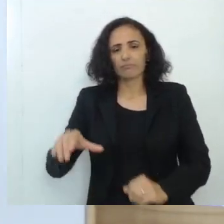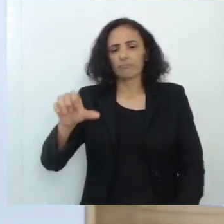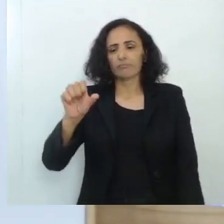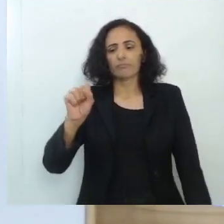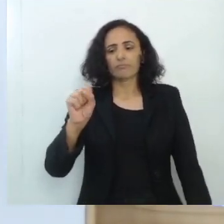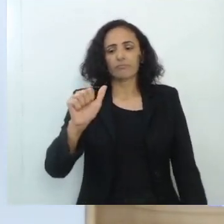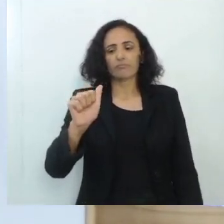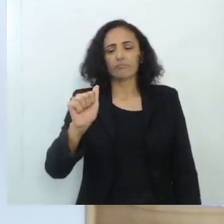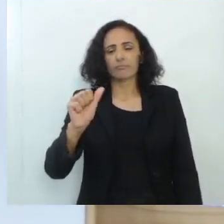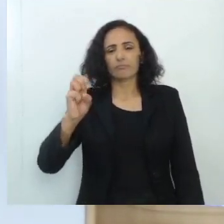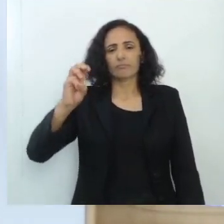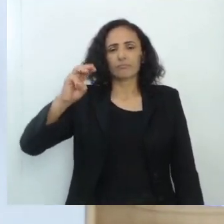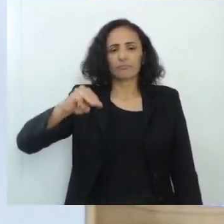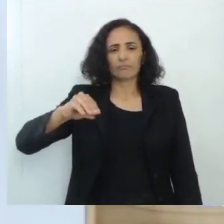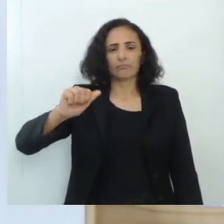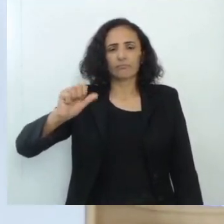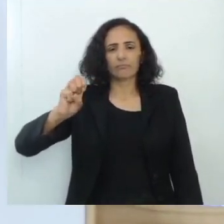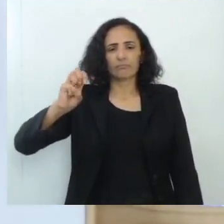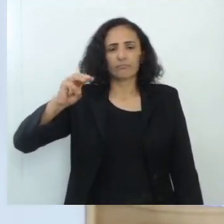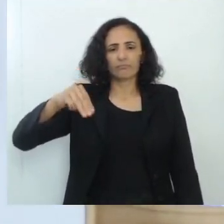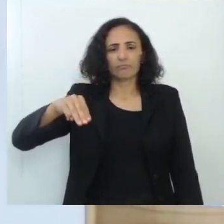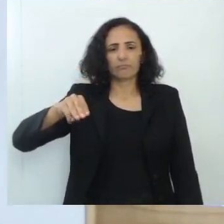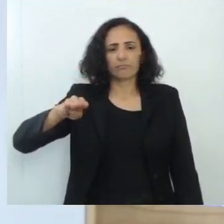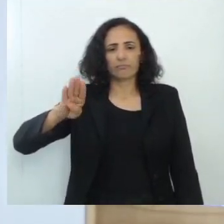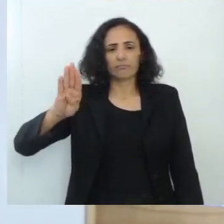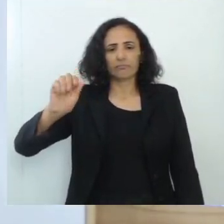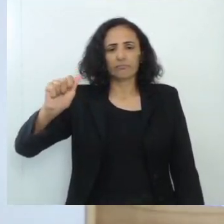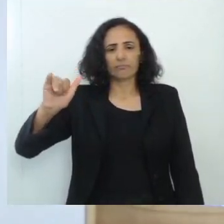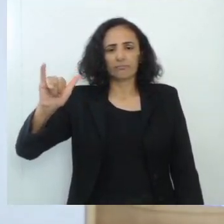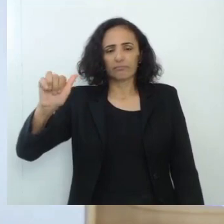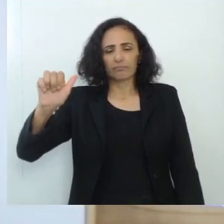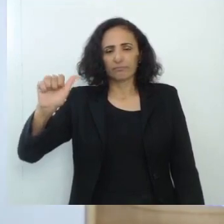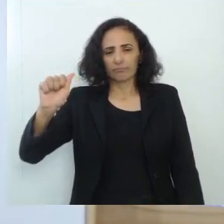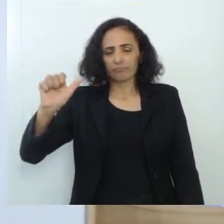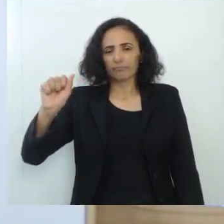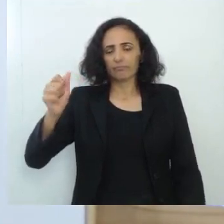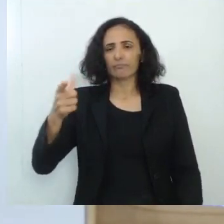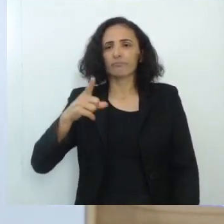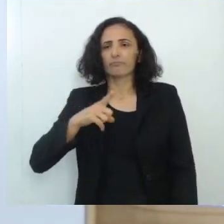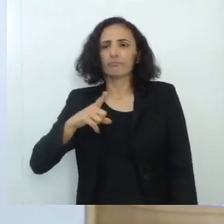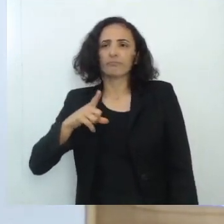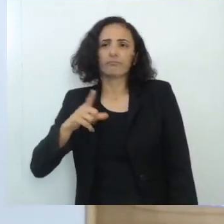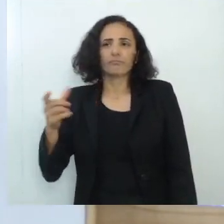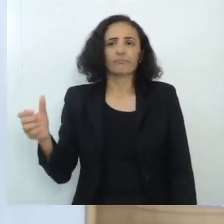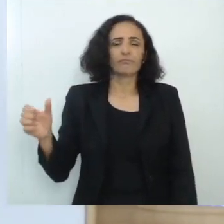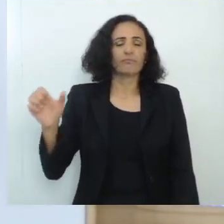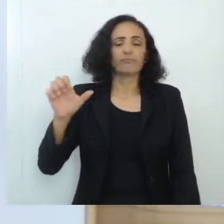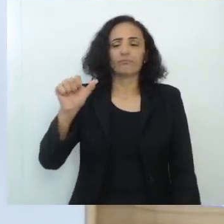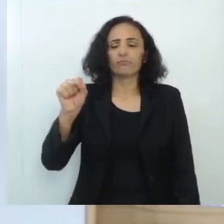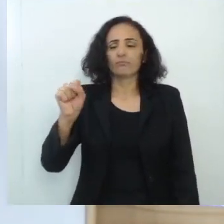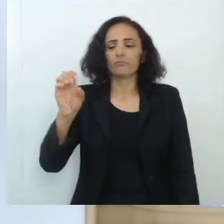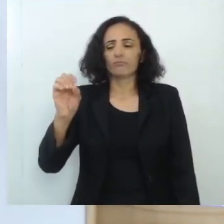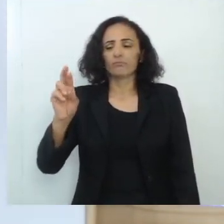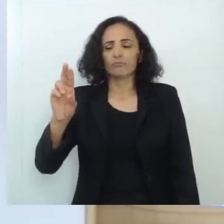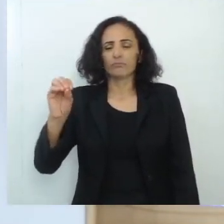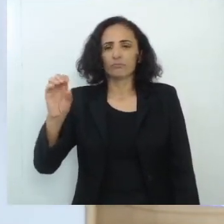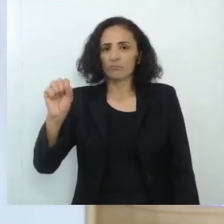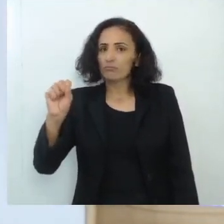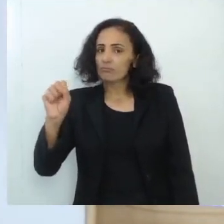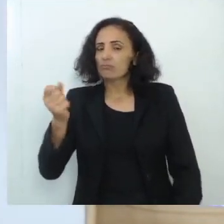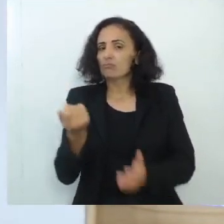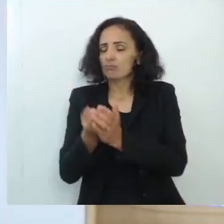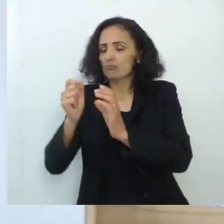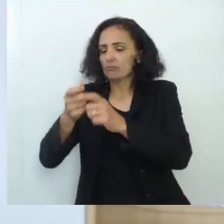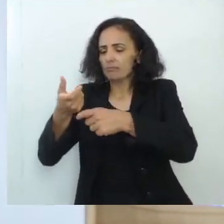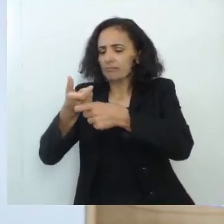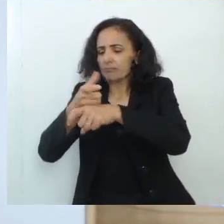vai abrir essa bolinha. Vê, essa bolinha aqui, ela não vai sair voando não, tá? Essa bolinha, ela vai